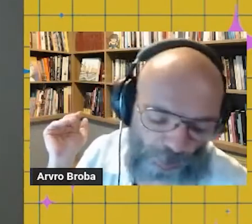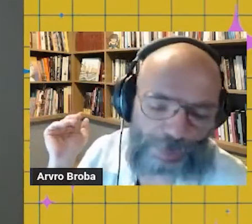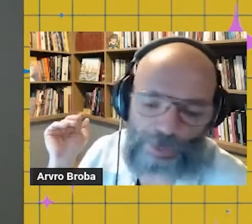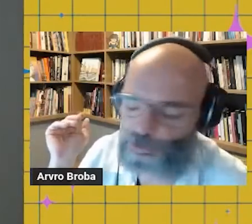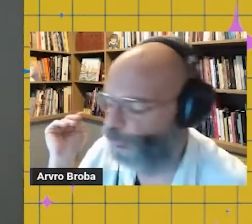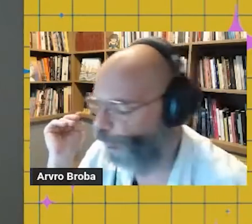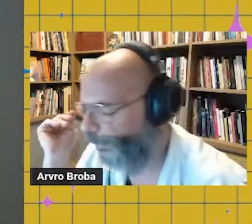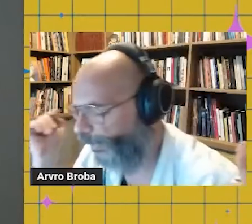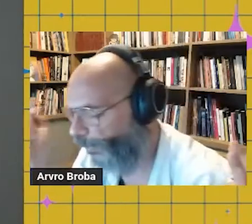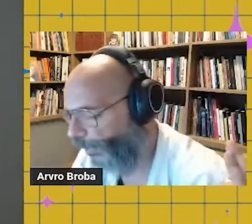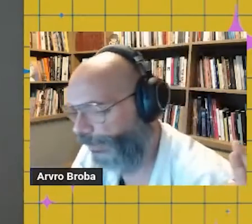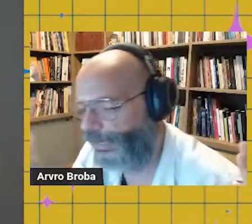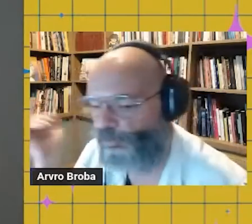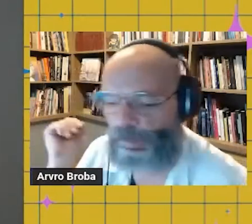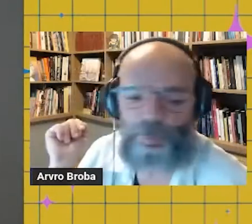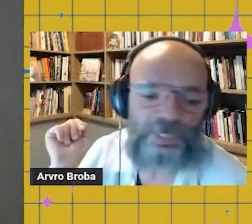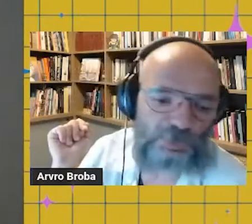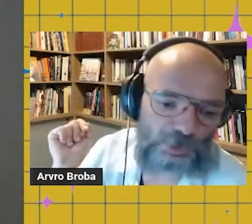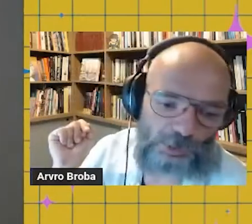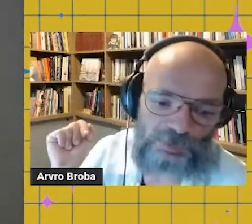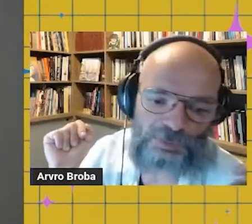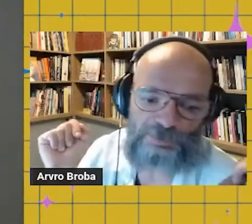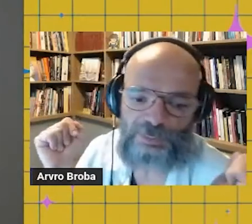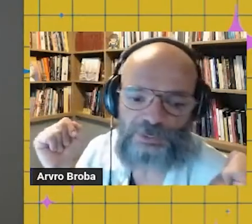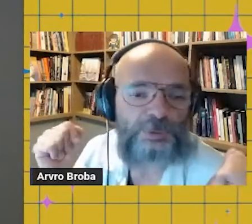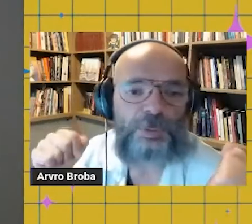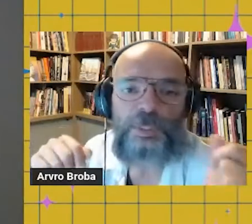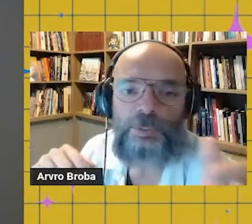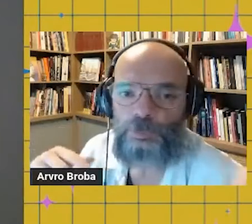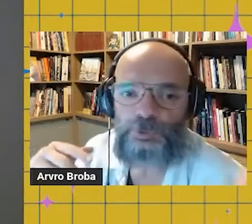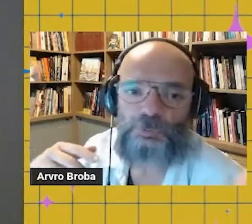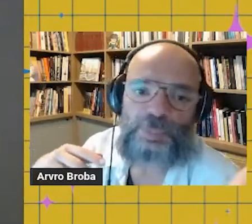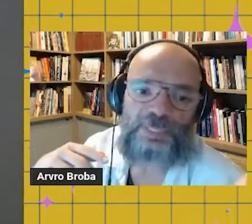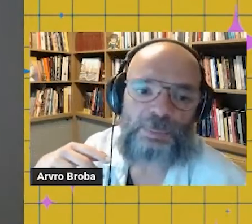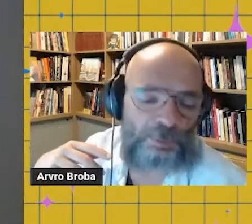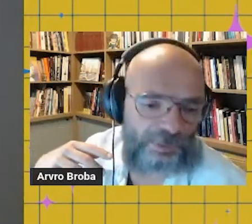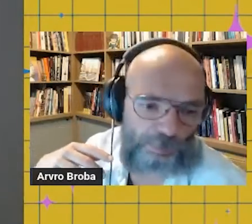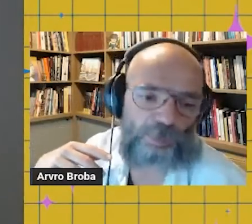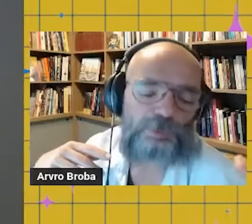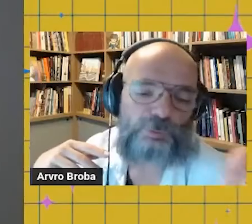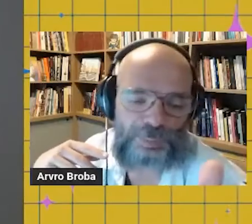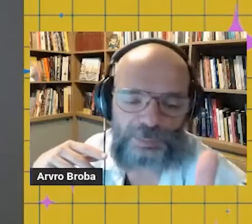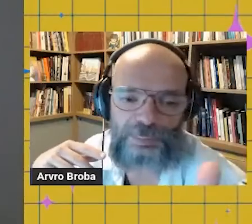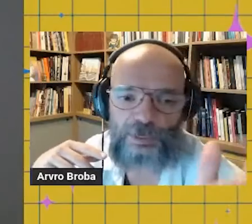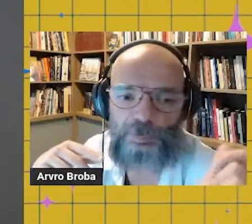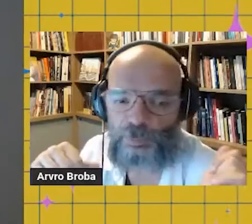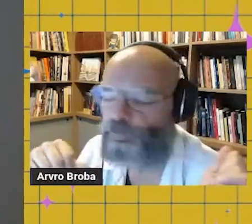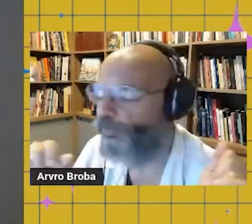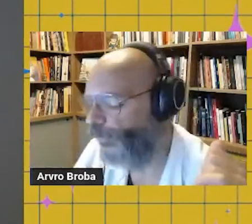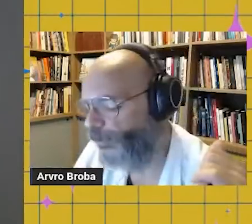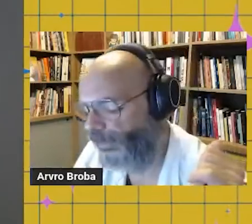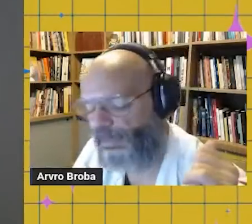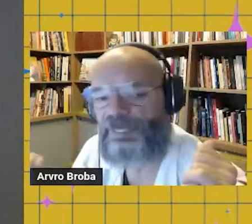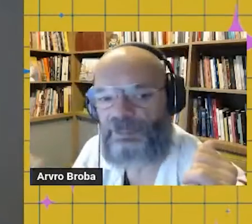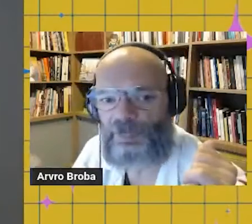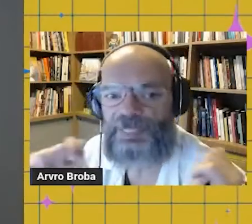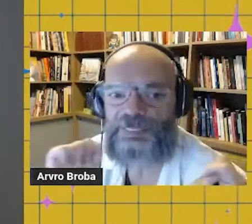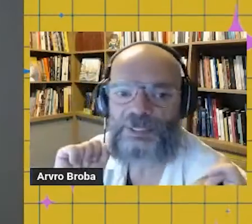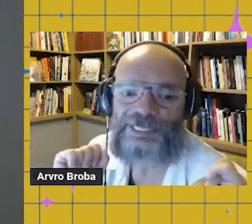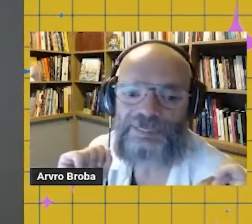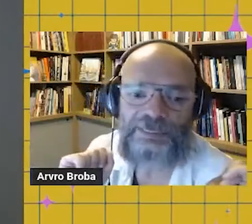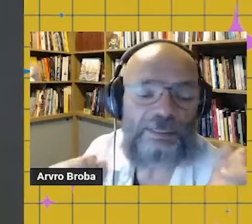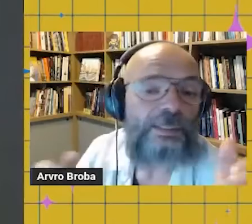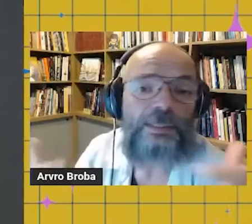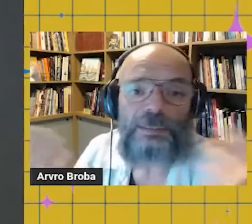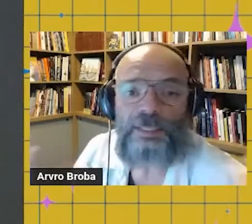e falando por lá o dinheiro foi bem Ó que legal falou mesmo isso aqui precisava ser dito Possivelmente a mesma coisa Possivelmente ali pô foi firme aqui bateu